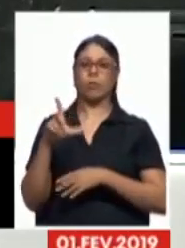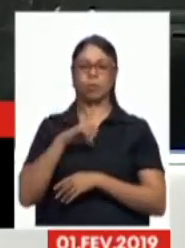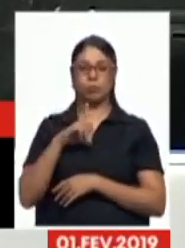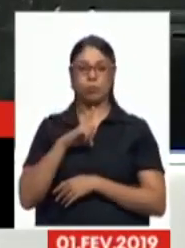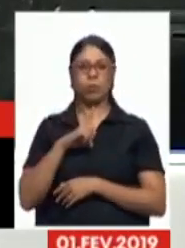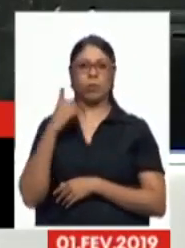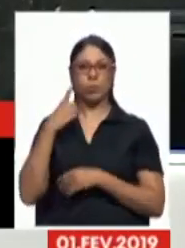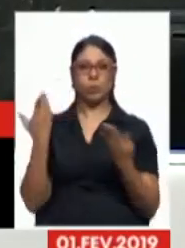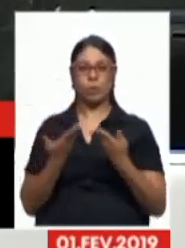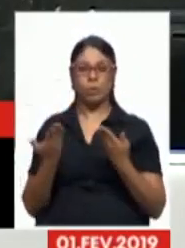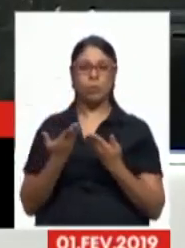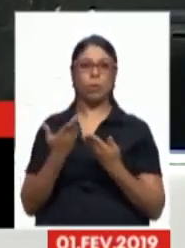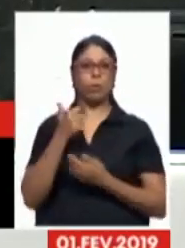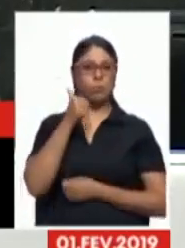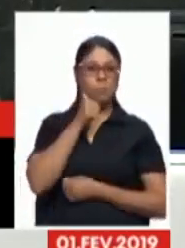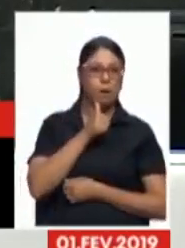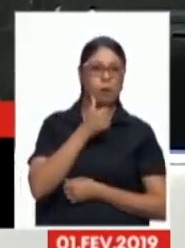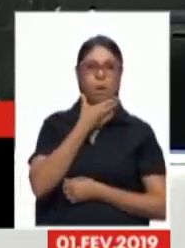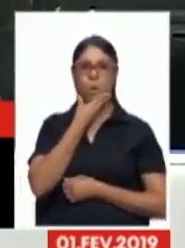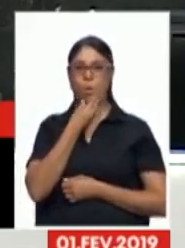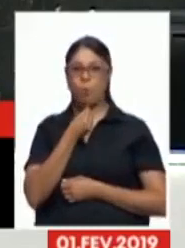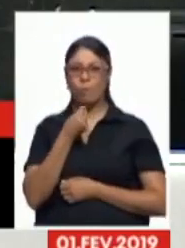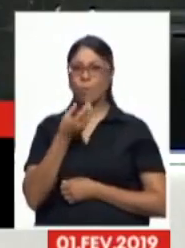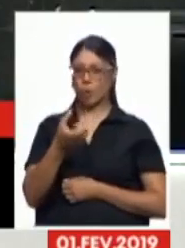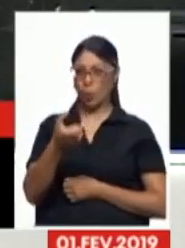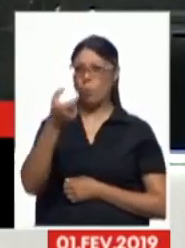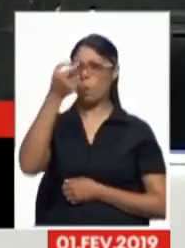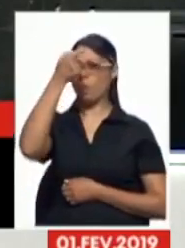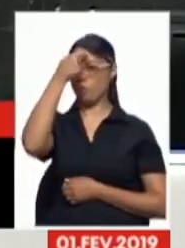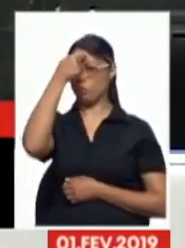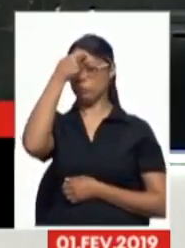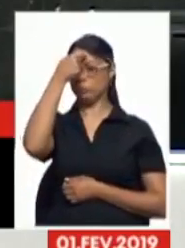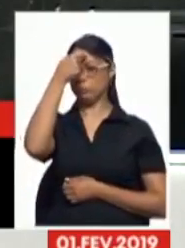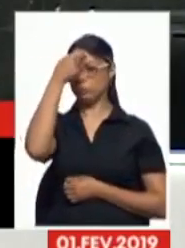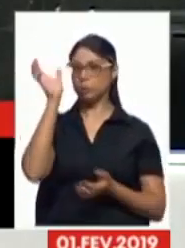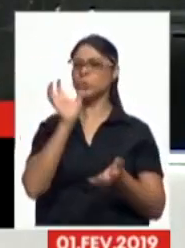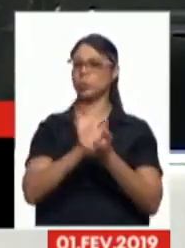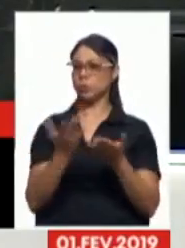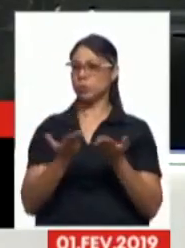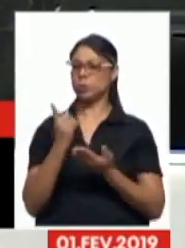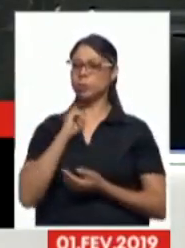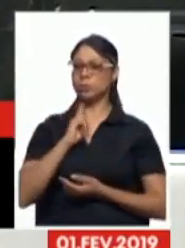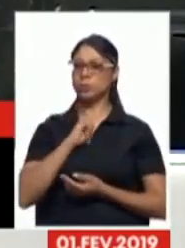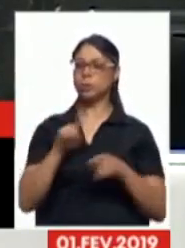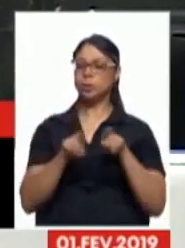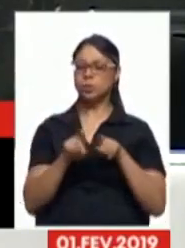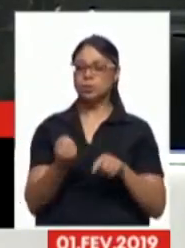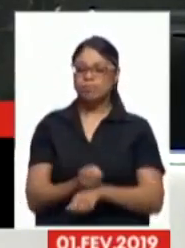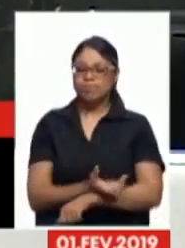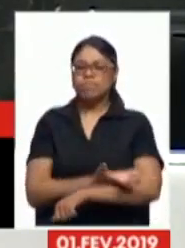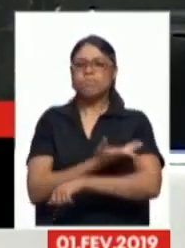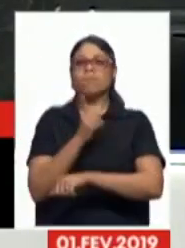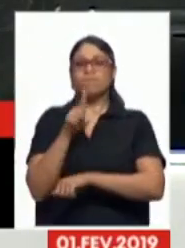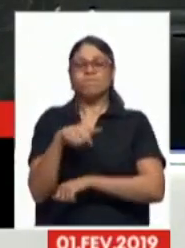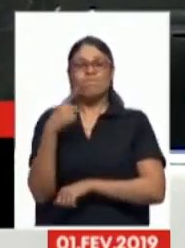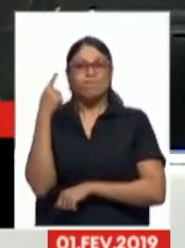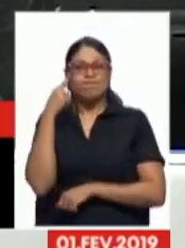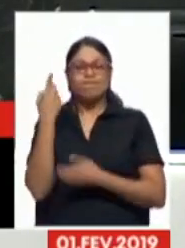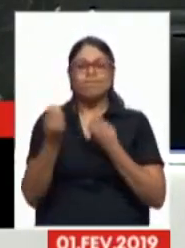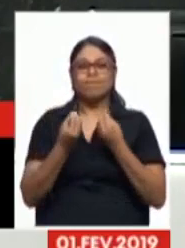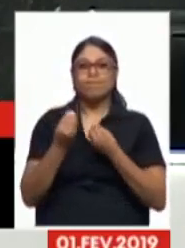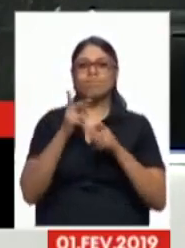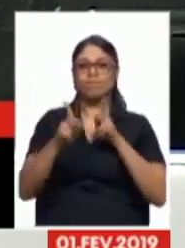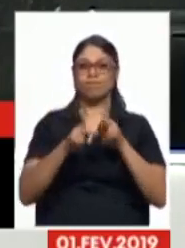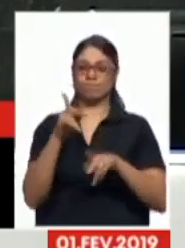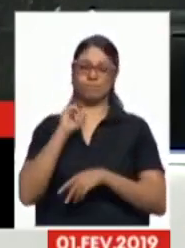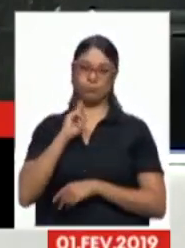mesmo tempo, conscientes da situação de Minas e sensíveis às necessidades dos mineiros. Por isso, a